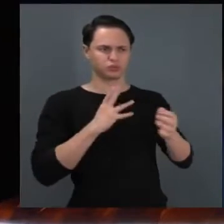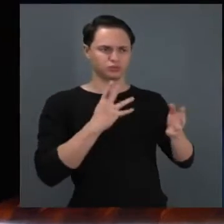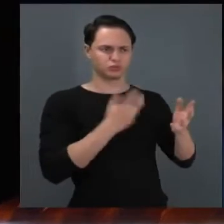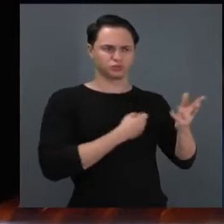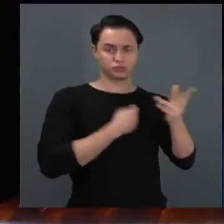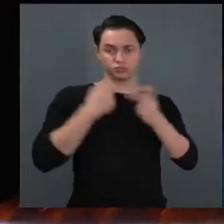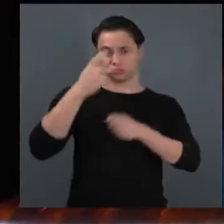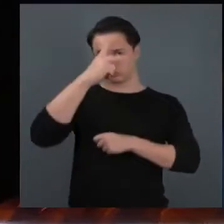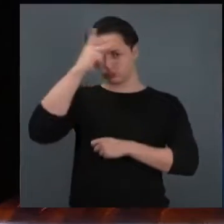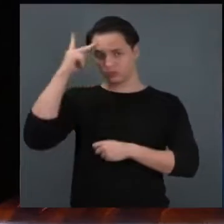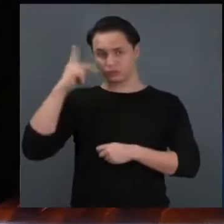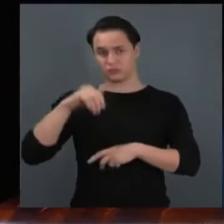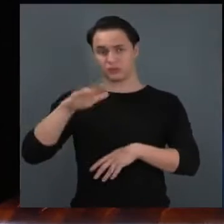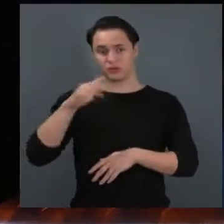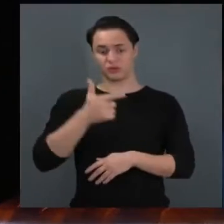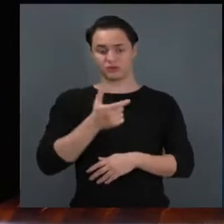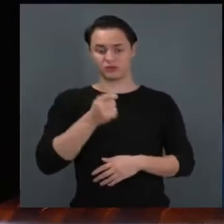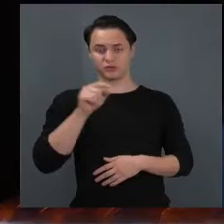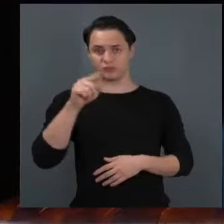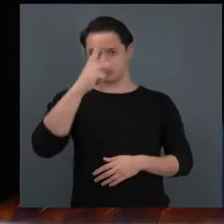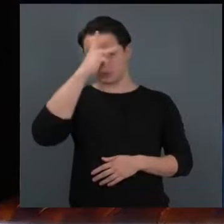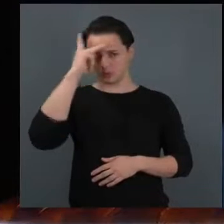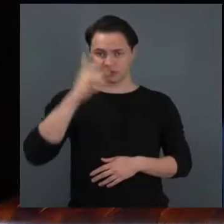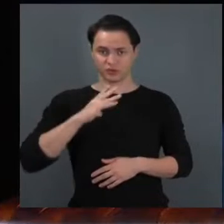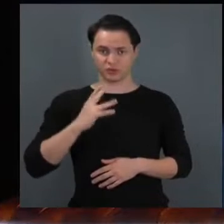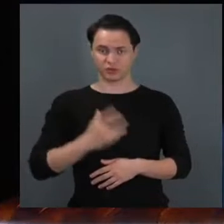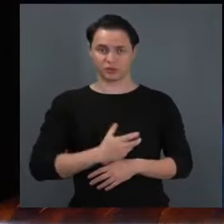mil pessoas foram resgatadas.